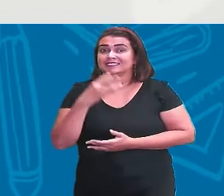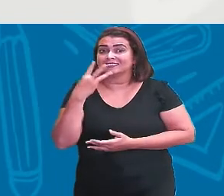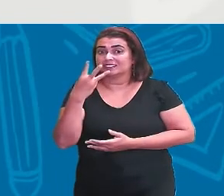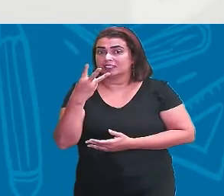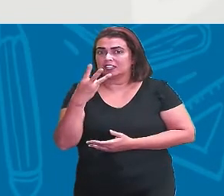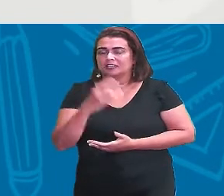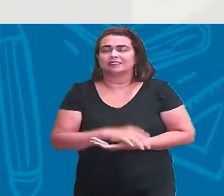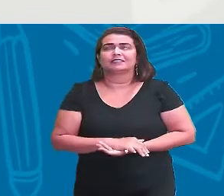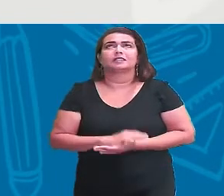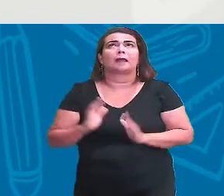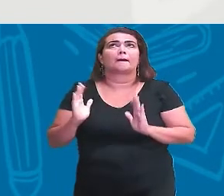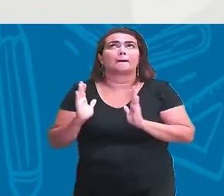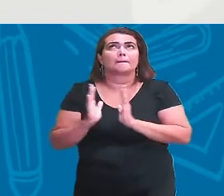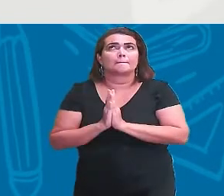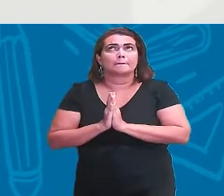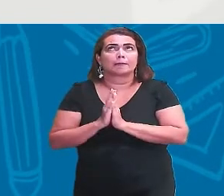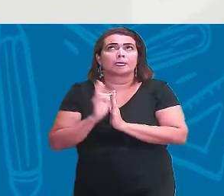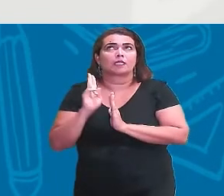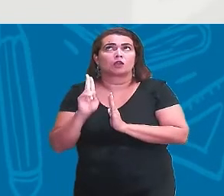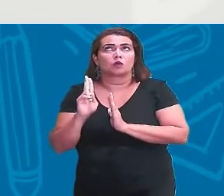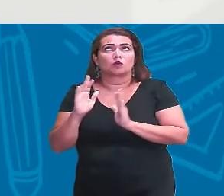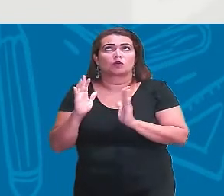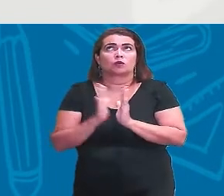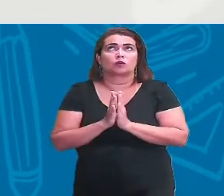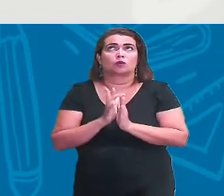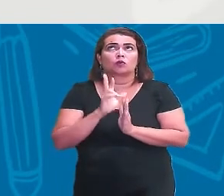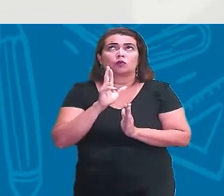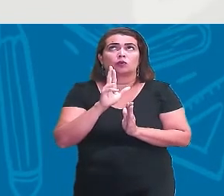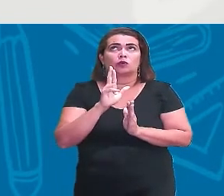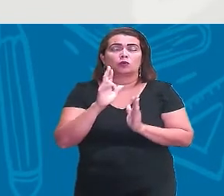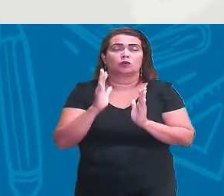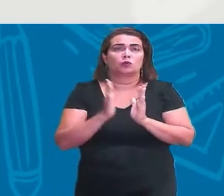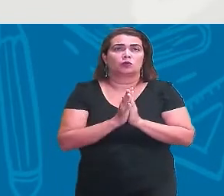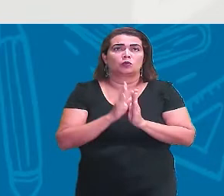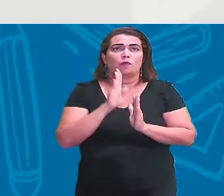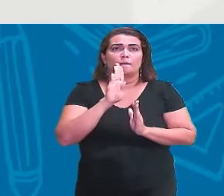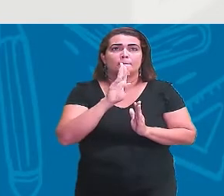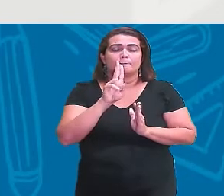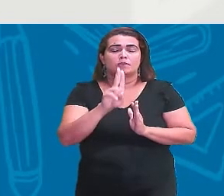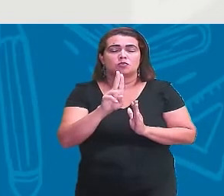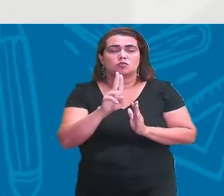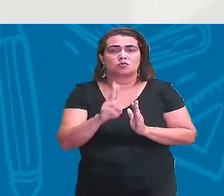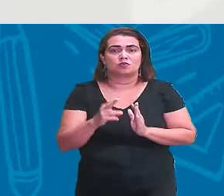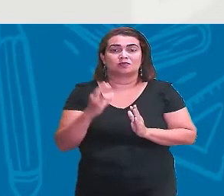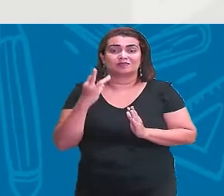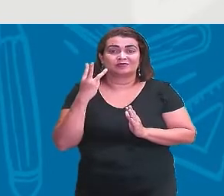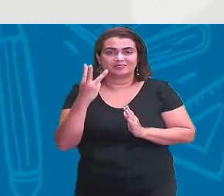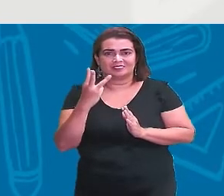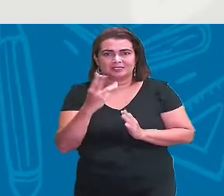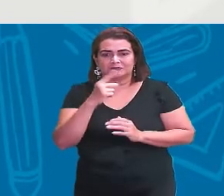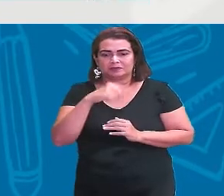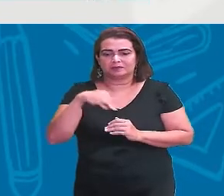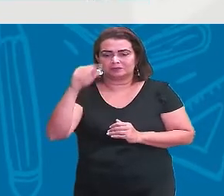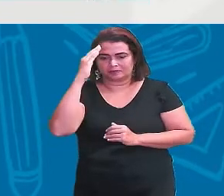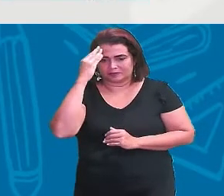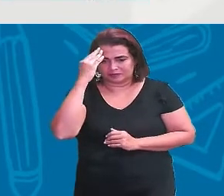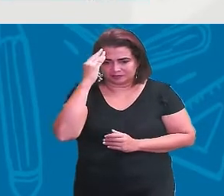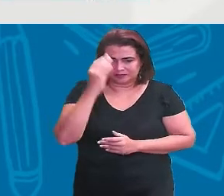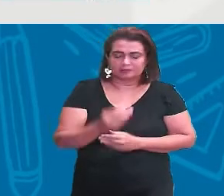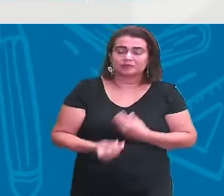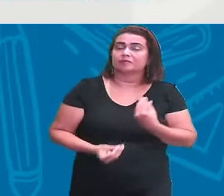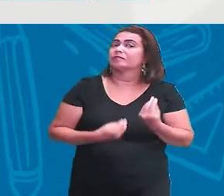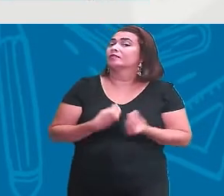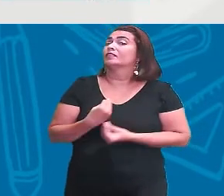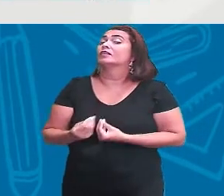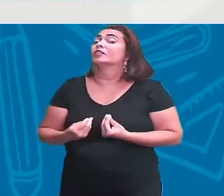vezes. Então, vão ser 3 sílabas, tá? E assim a gente vai entendendo como é